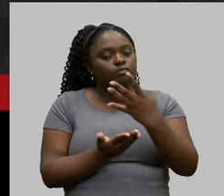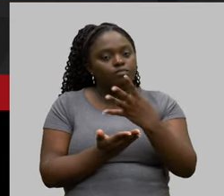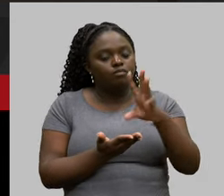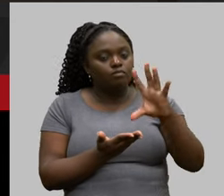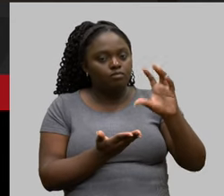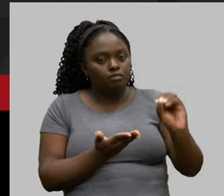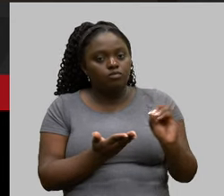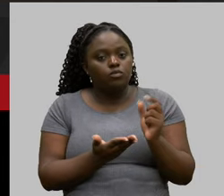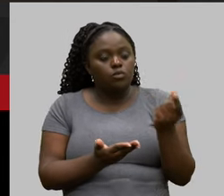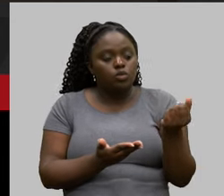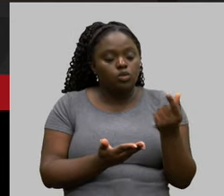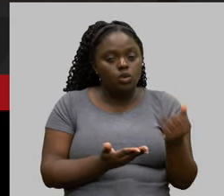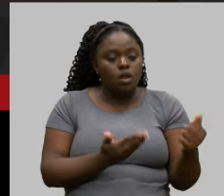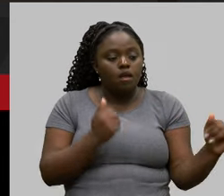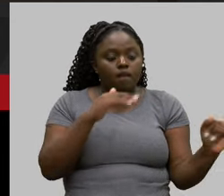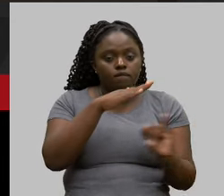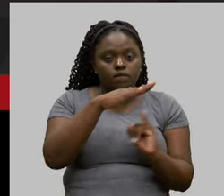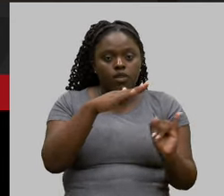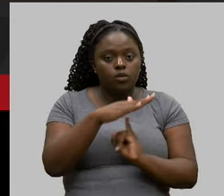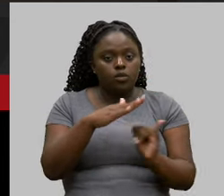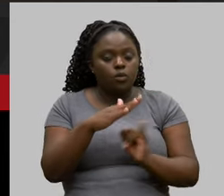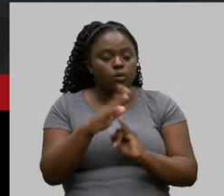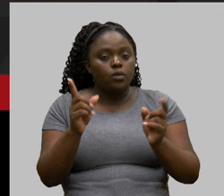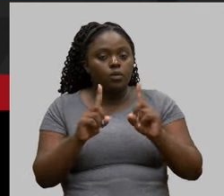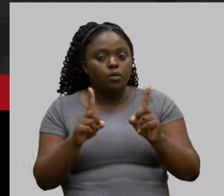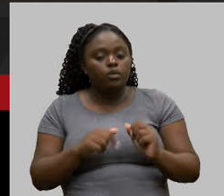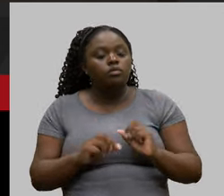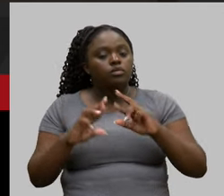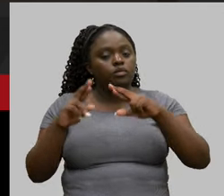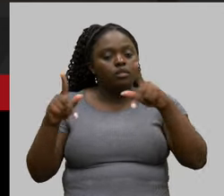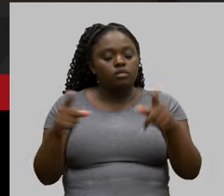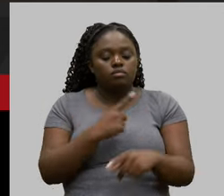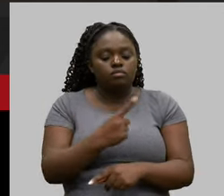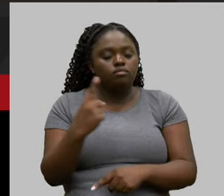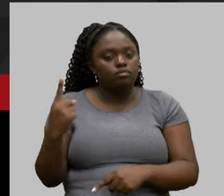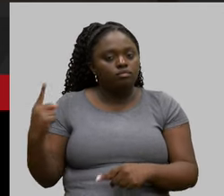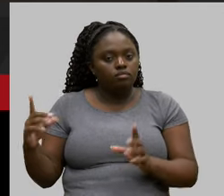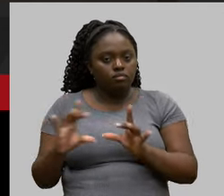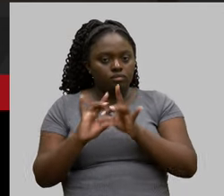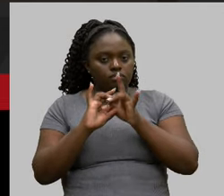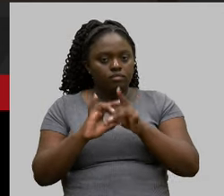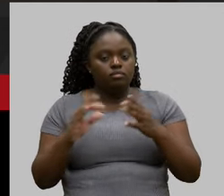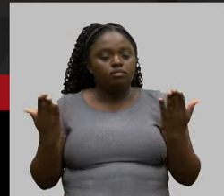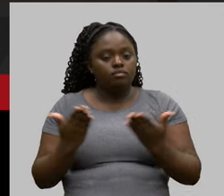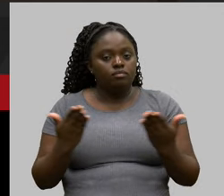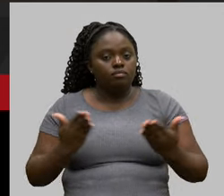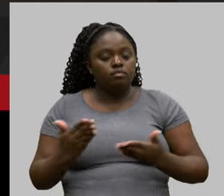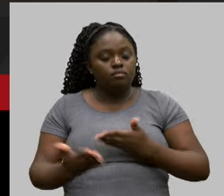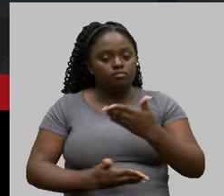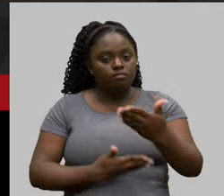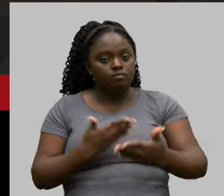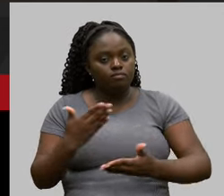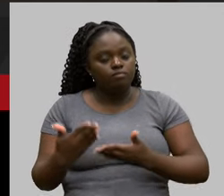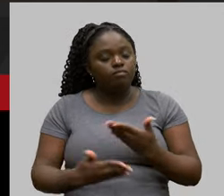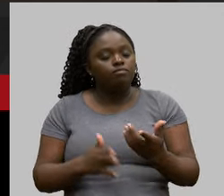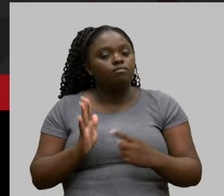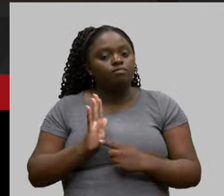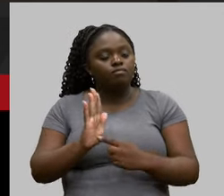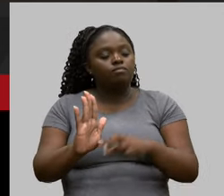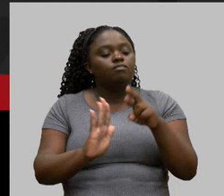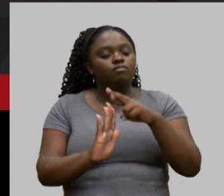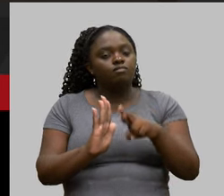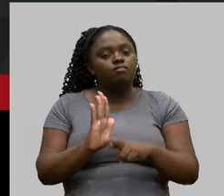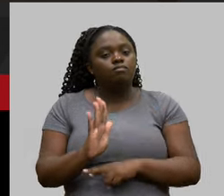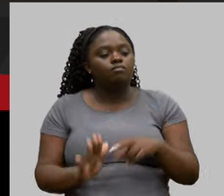à alíquota de contribuição dos Servidores titulares de cargo efetivo da união e passa a trazer então a conjugação dos requisitos de idade